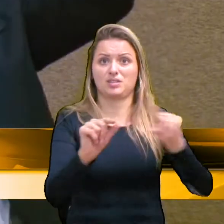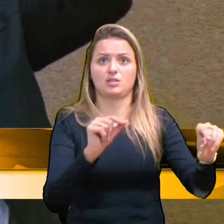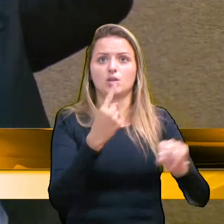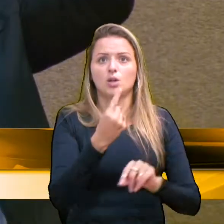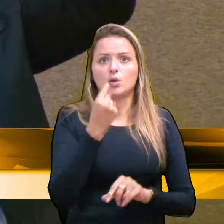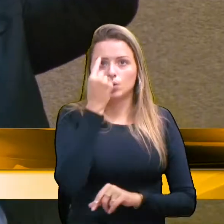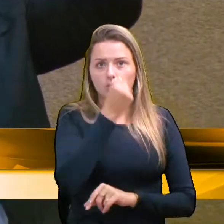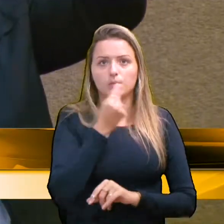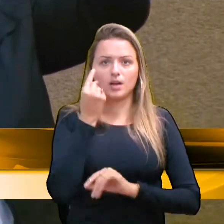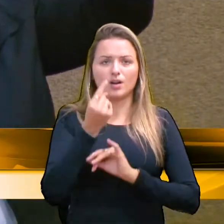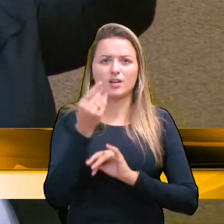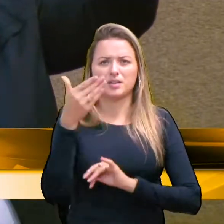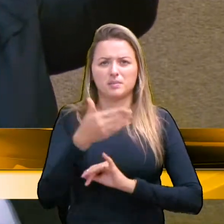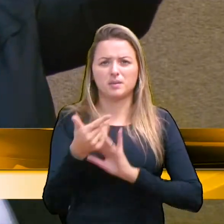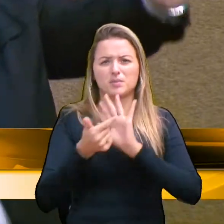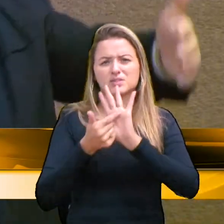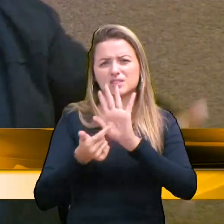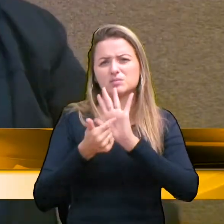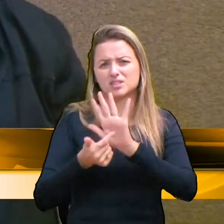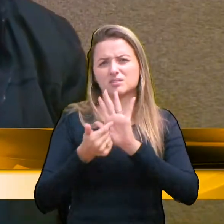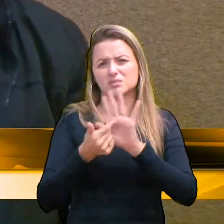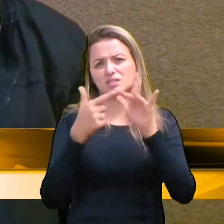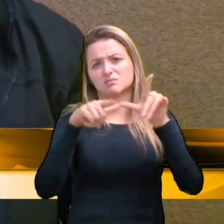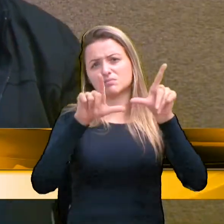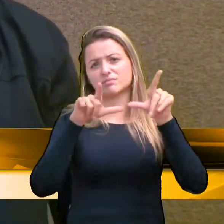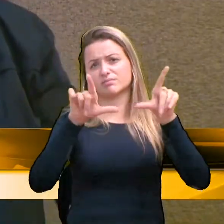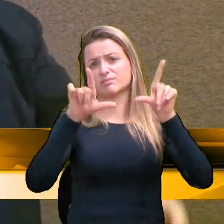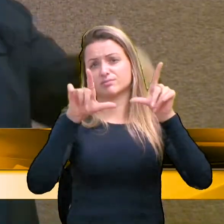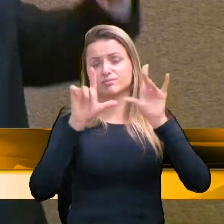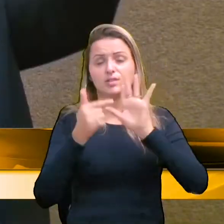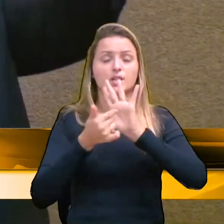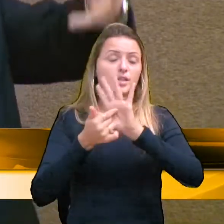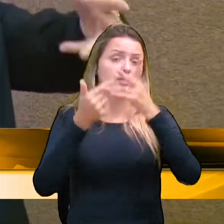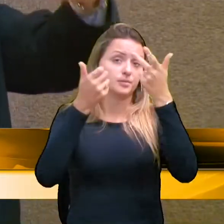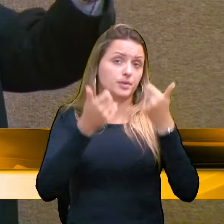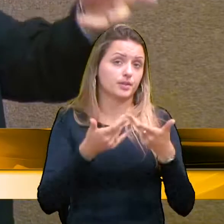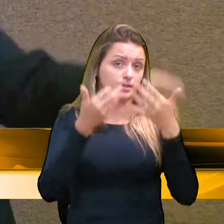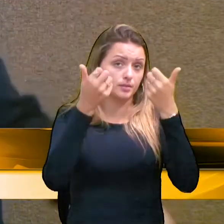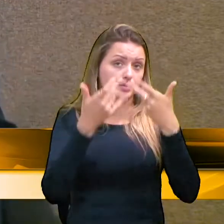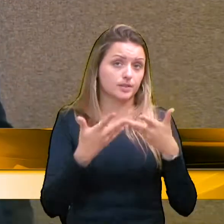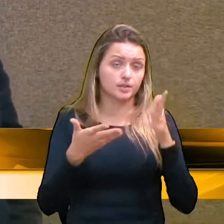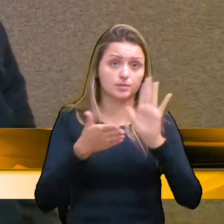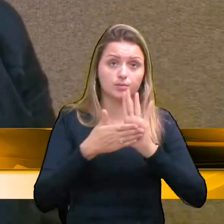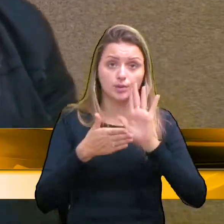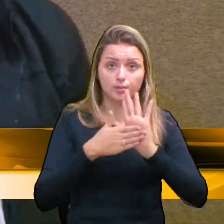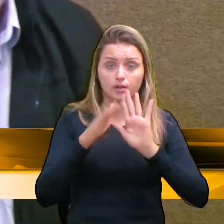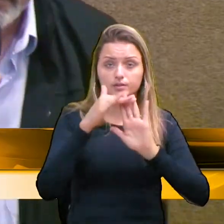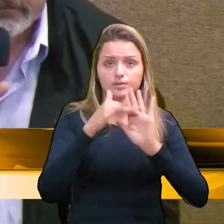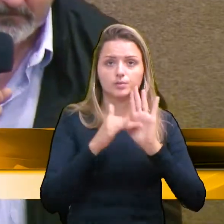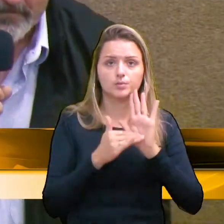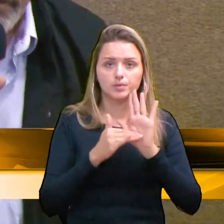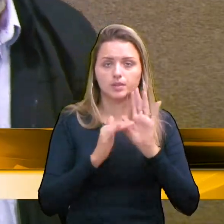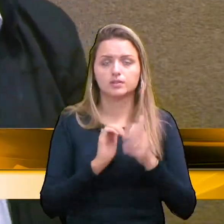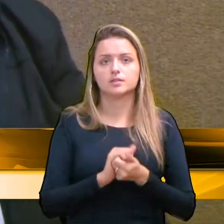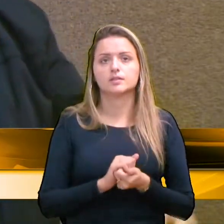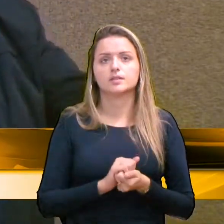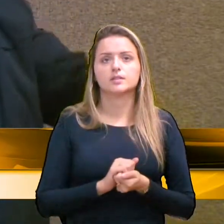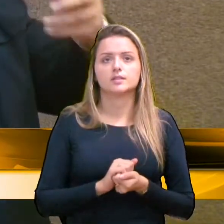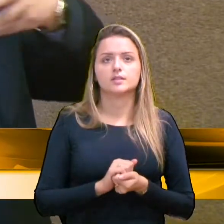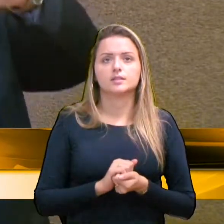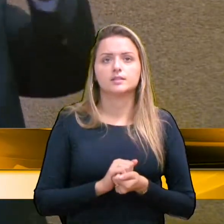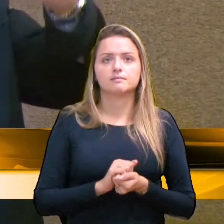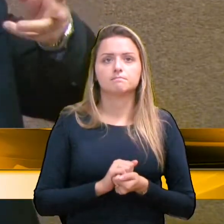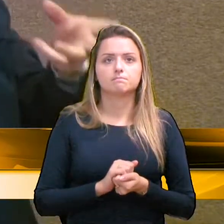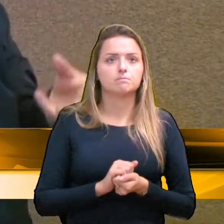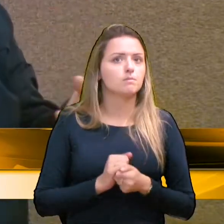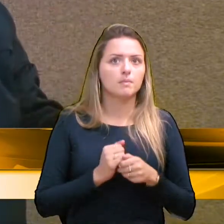de demonstrações de lâminas lá de proposta de discussão do plano diretor, sem que